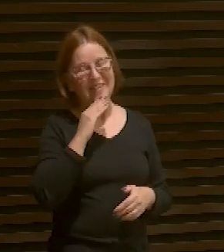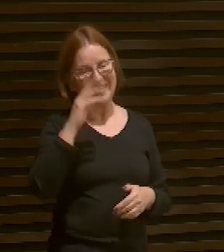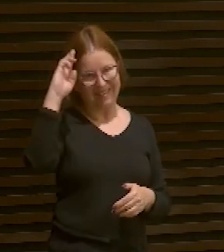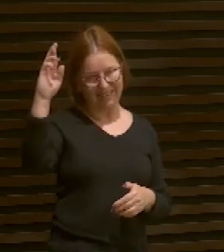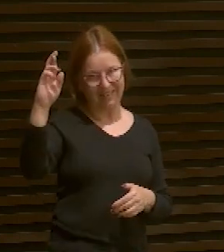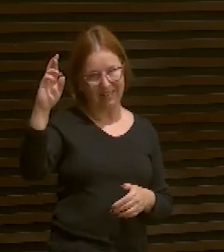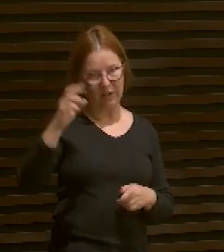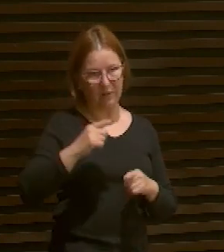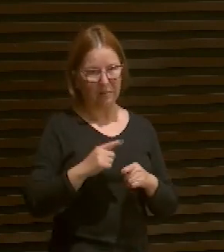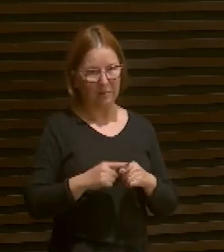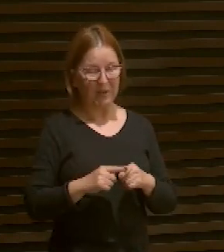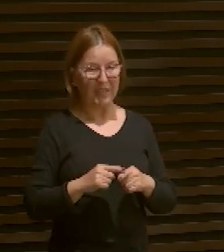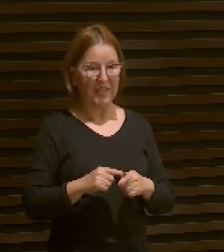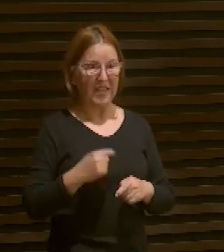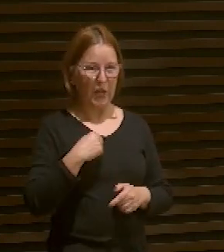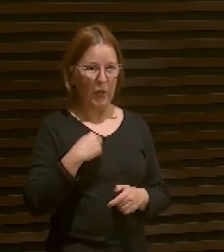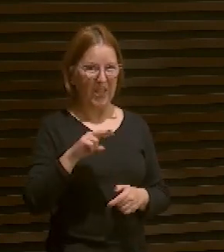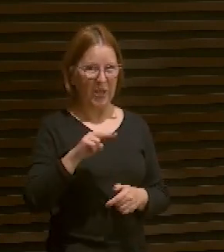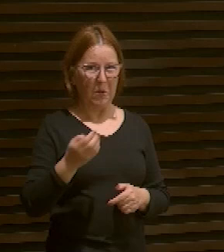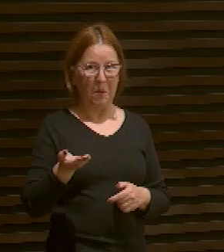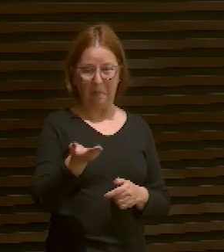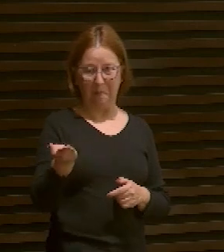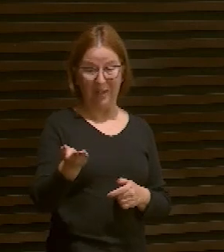sou um mendigo que encontrei o pão, eu quero que outros